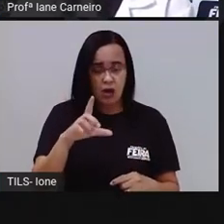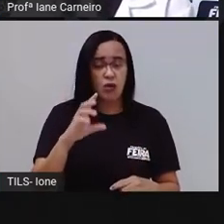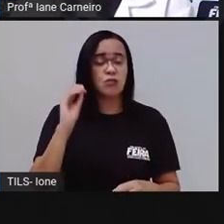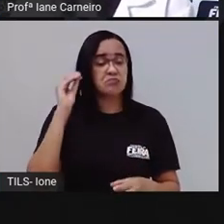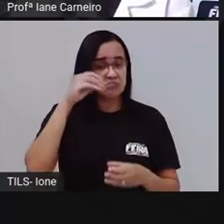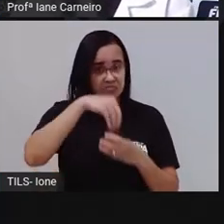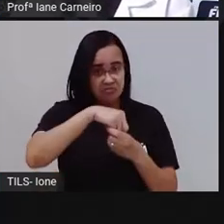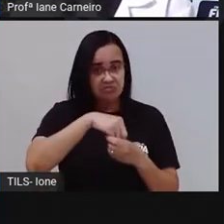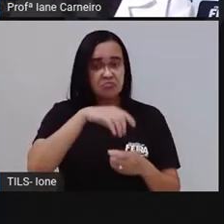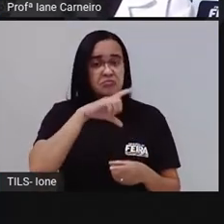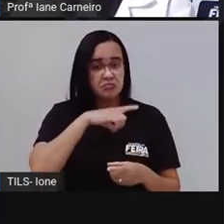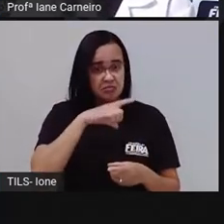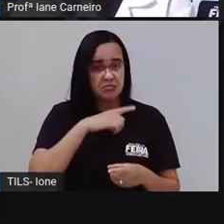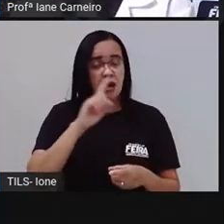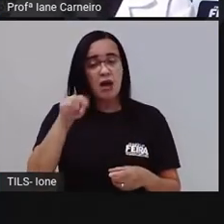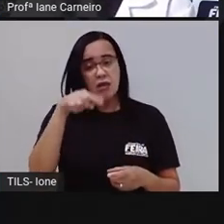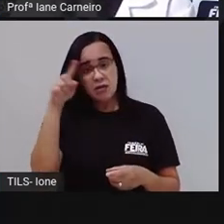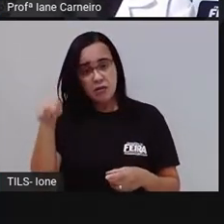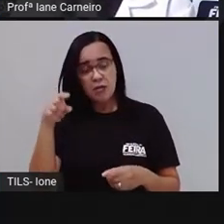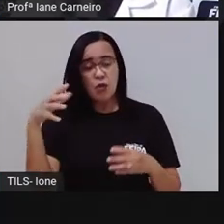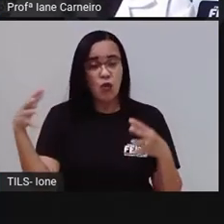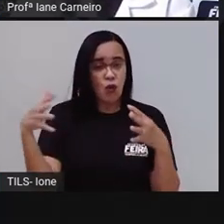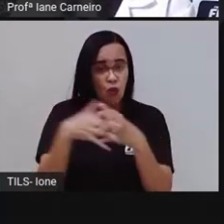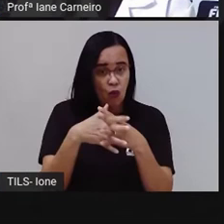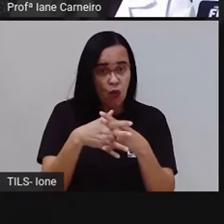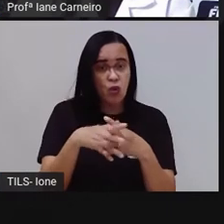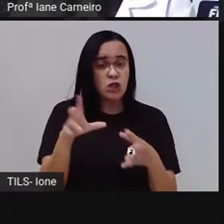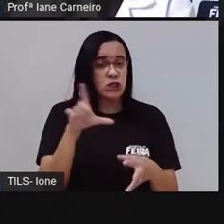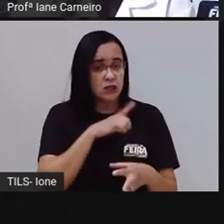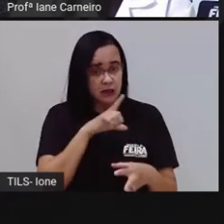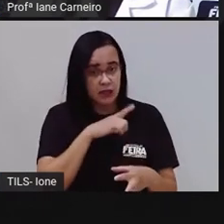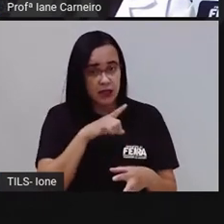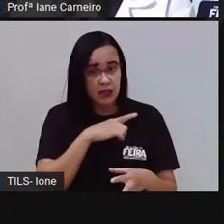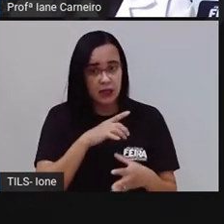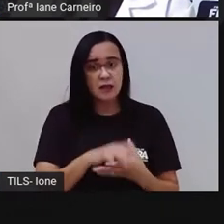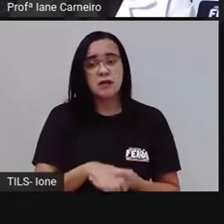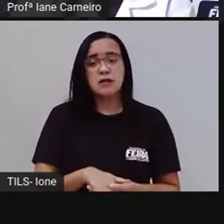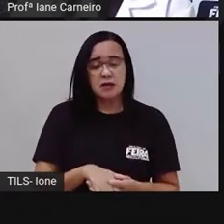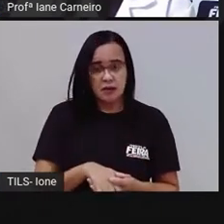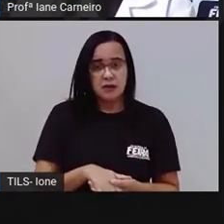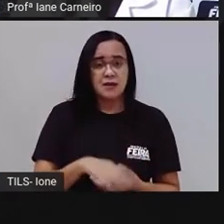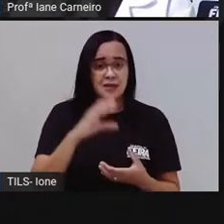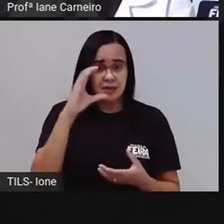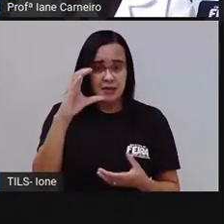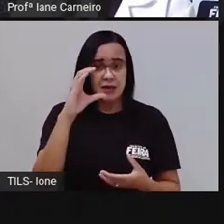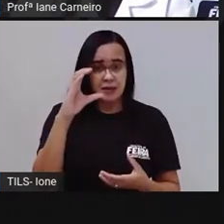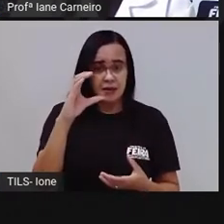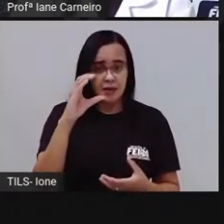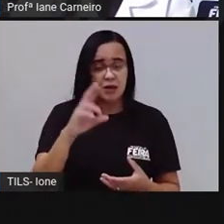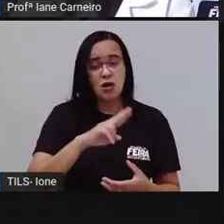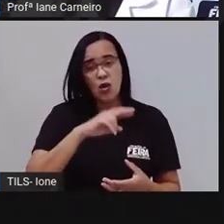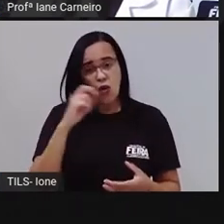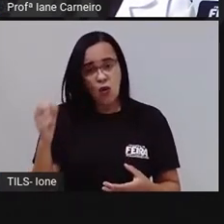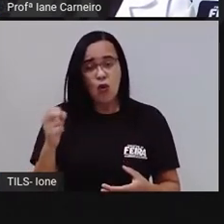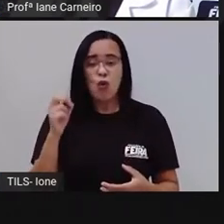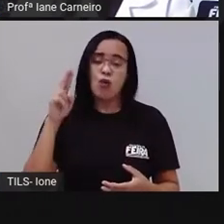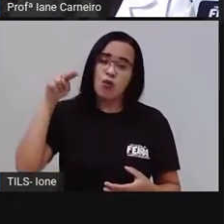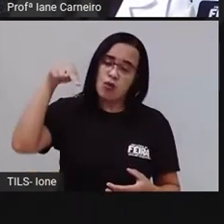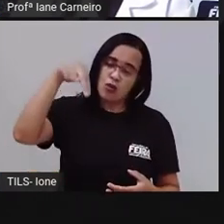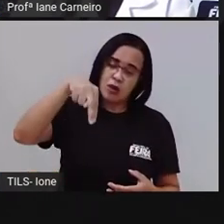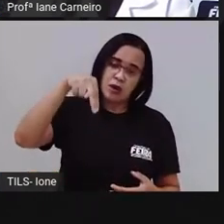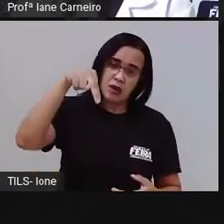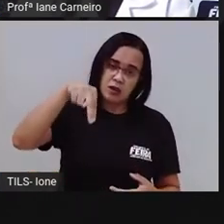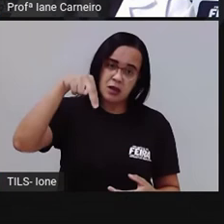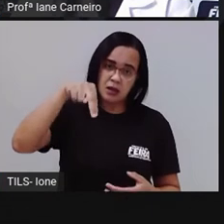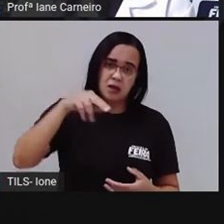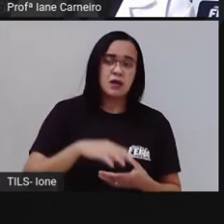ó, depois tem uma consoante, ó, que é a consoante ne, e depois tem uma vogal de novo,